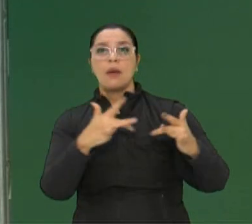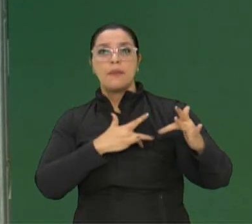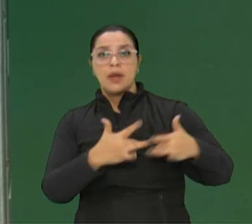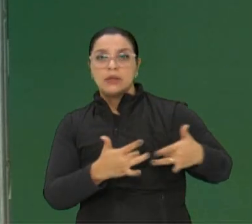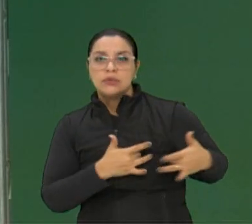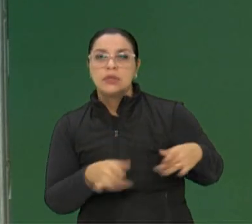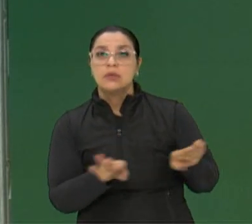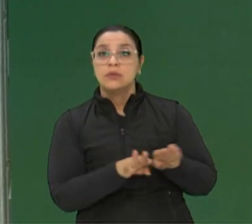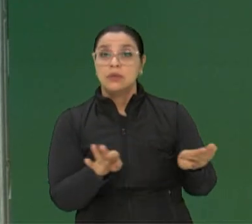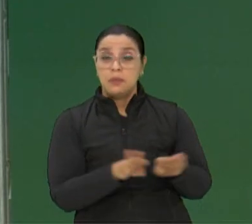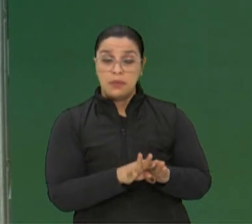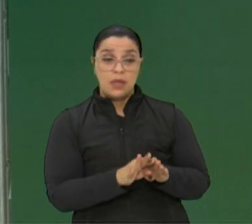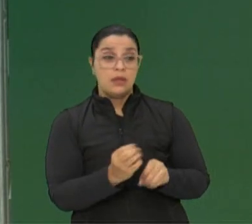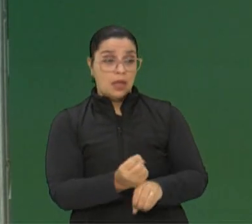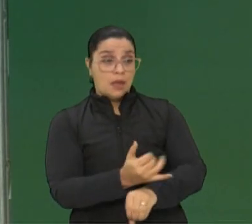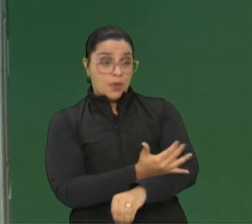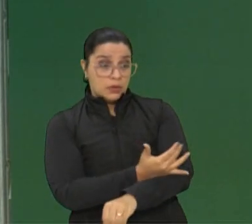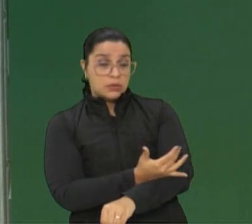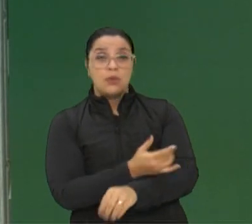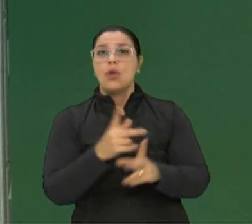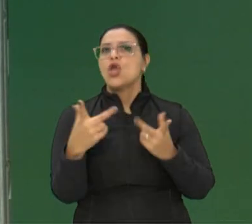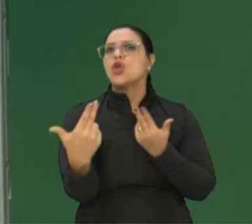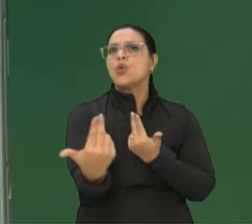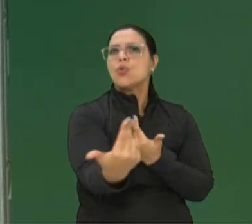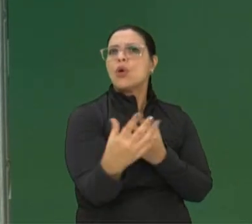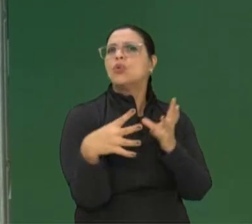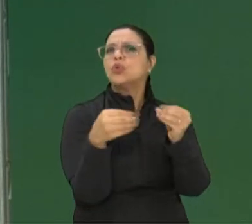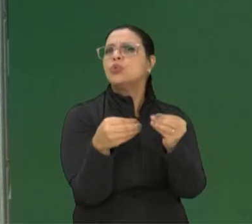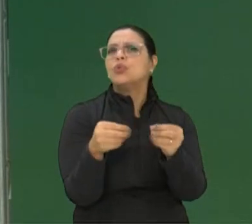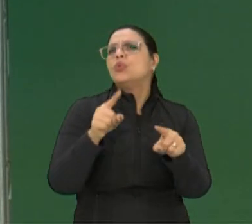paixão é determinista, né, e molda o agir do ser humano, porque